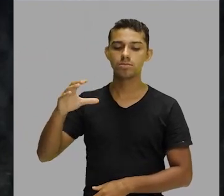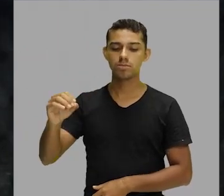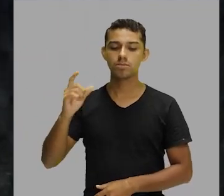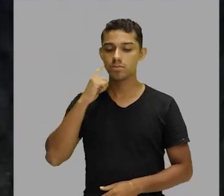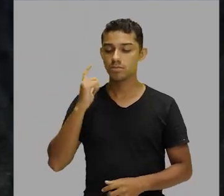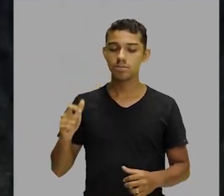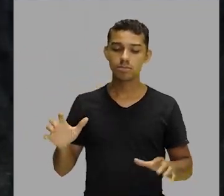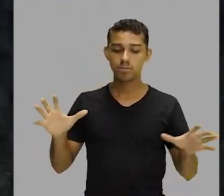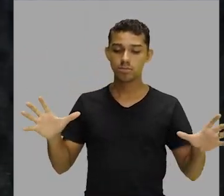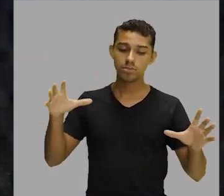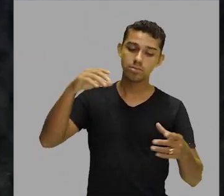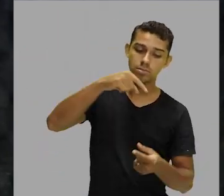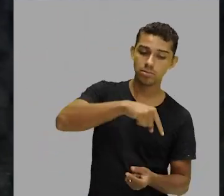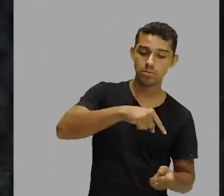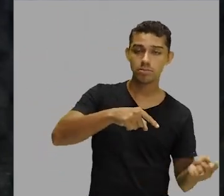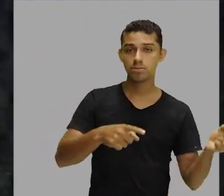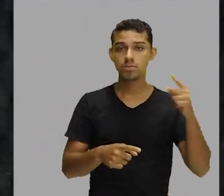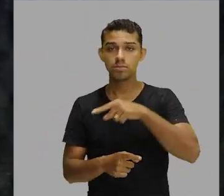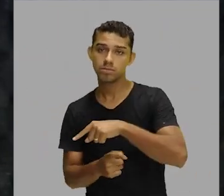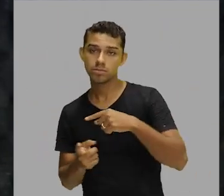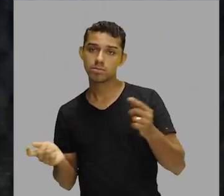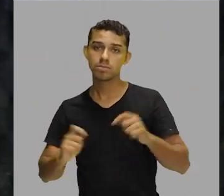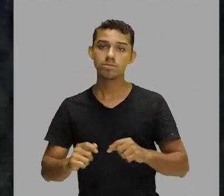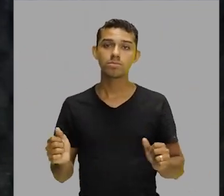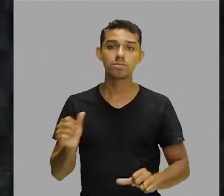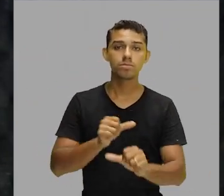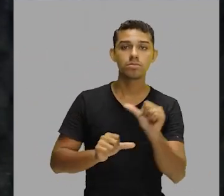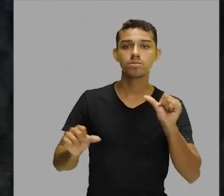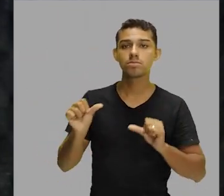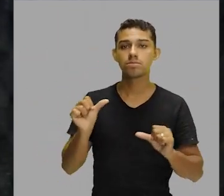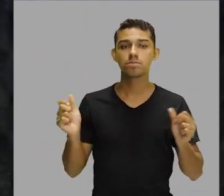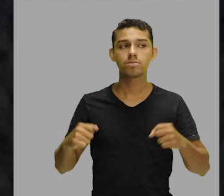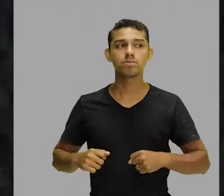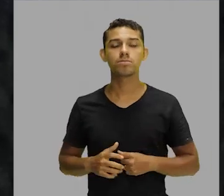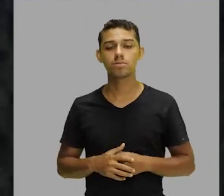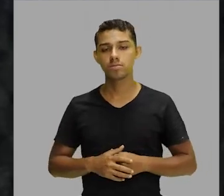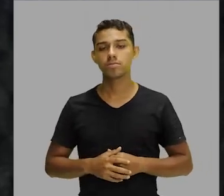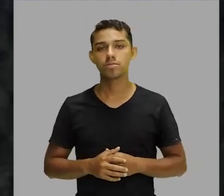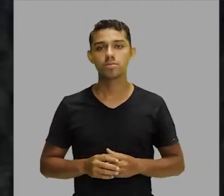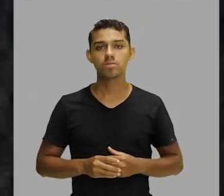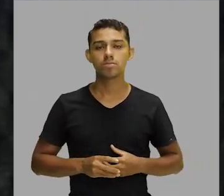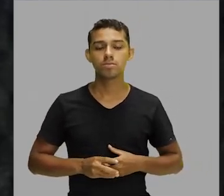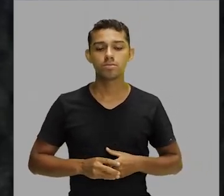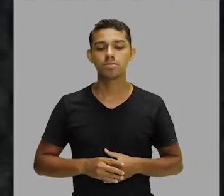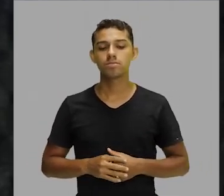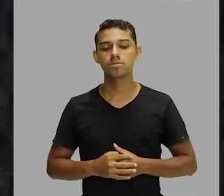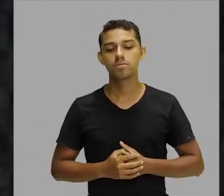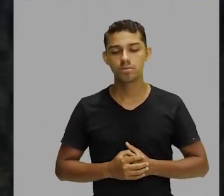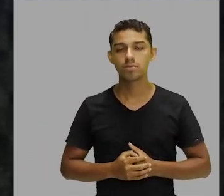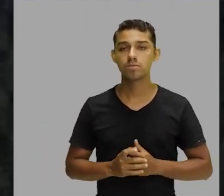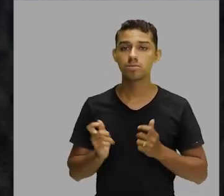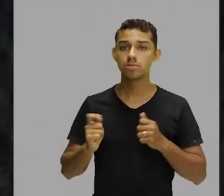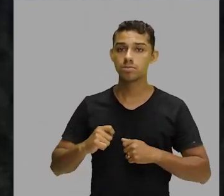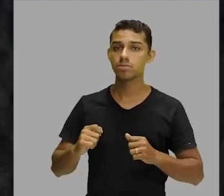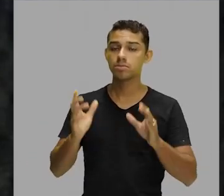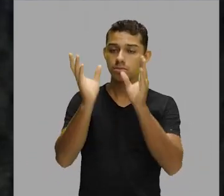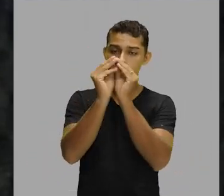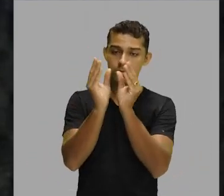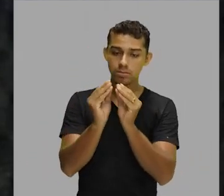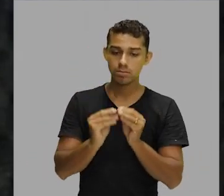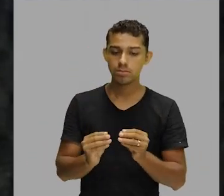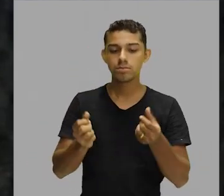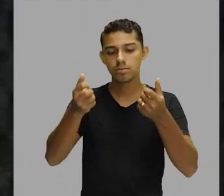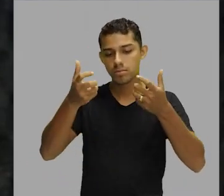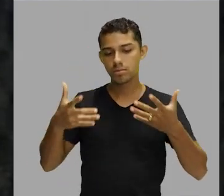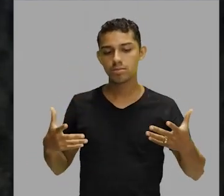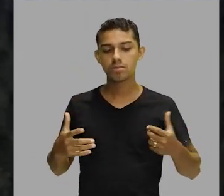para o lisogênico ou do lisogênico para o ciclo lítico. Então, a gente pode até fazer uma revisão do que eu acabei de falar